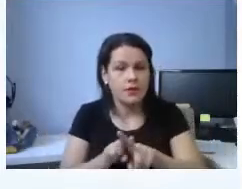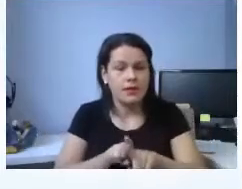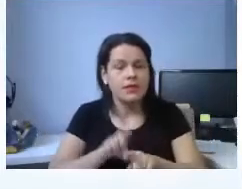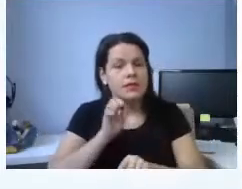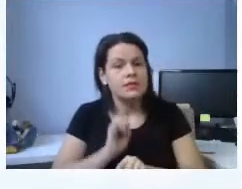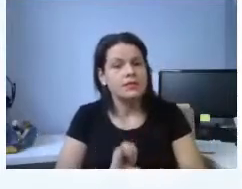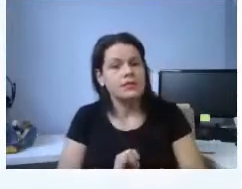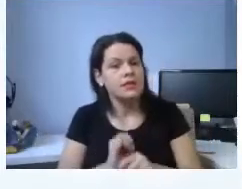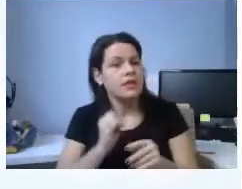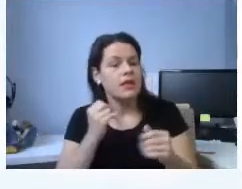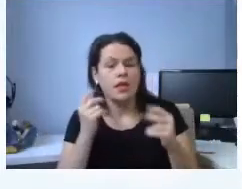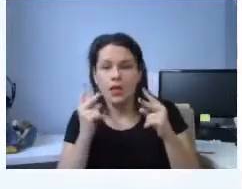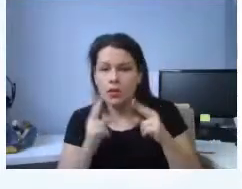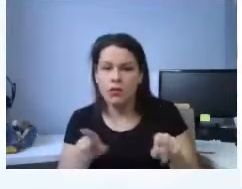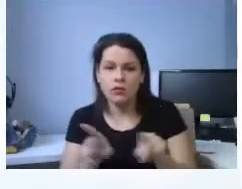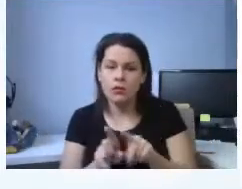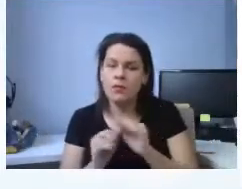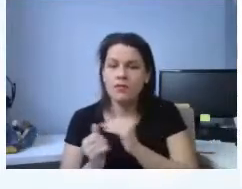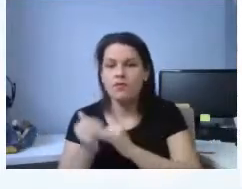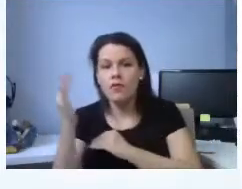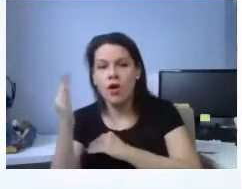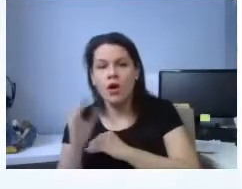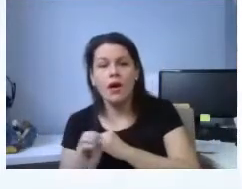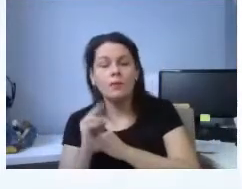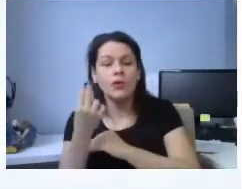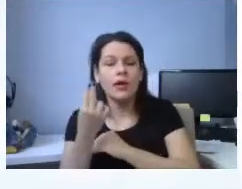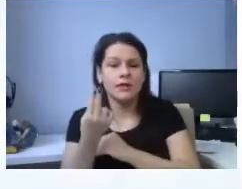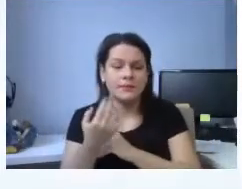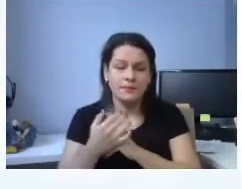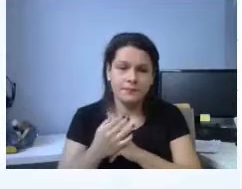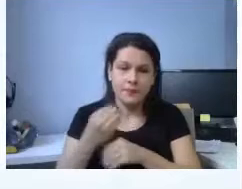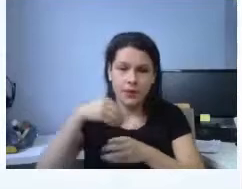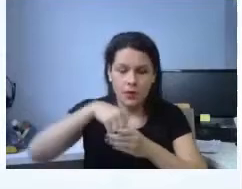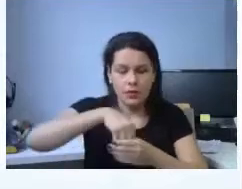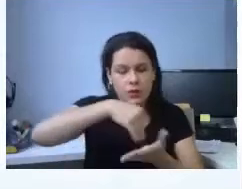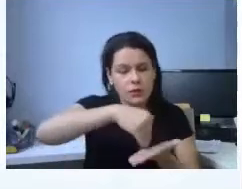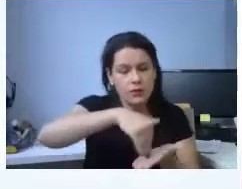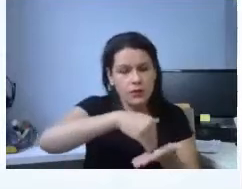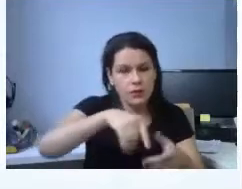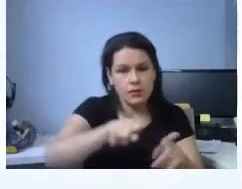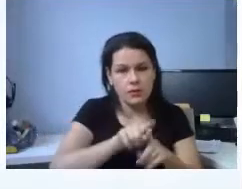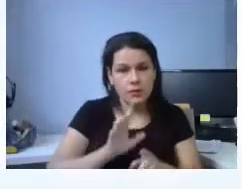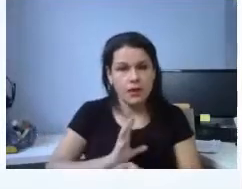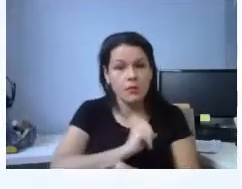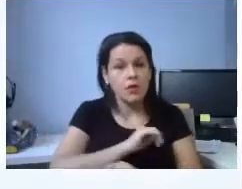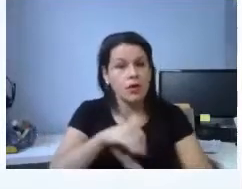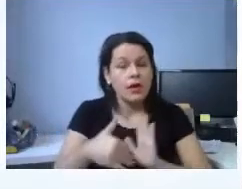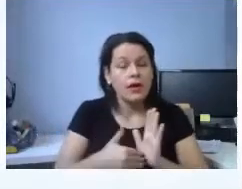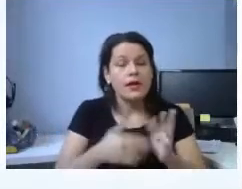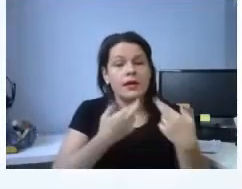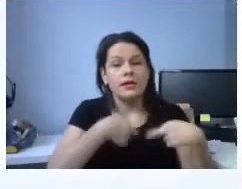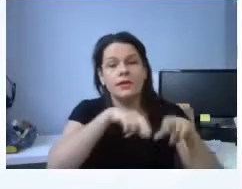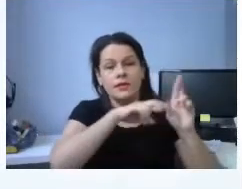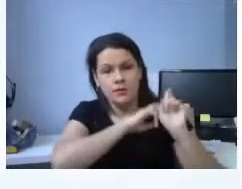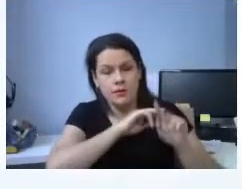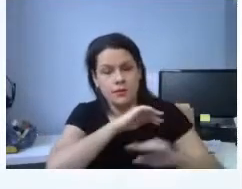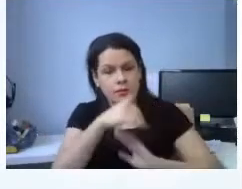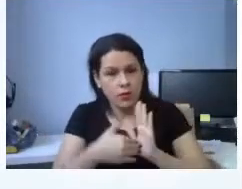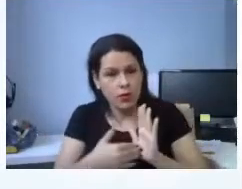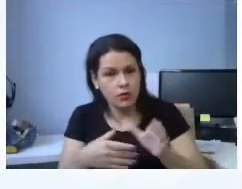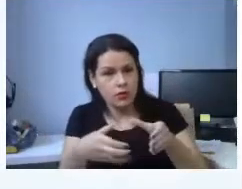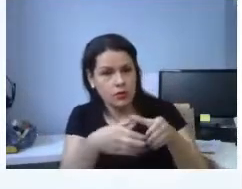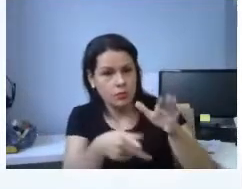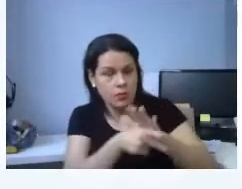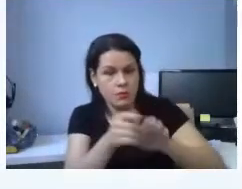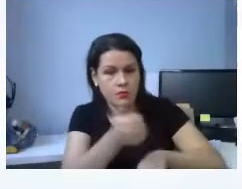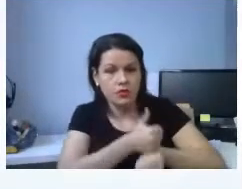fora da fábrica, do escritório, a responsabilidade do empregador